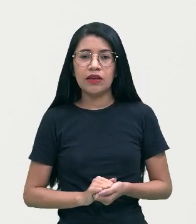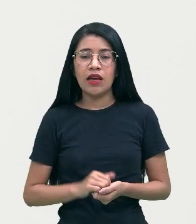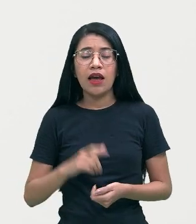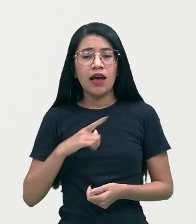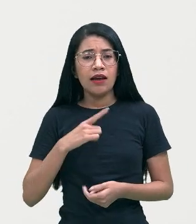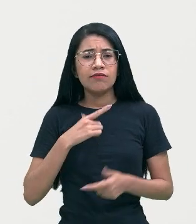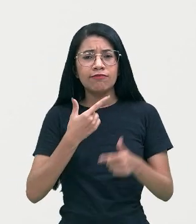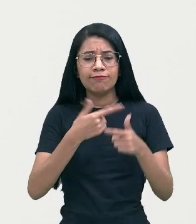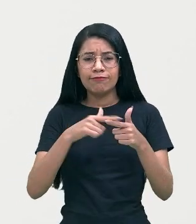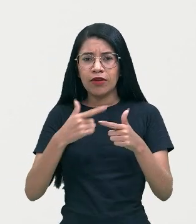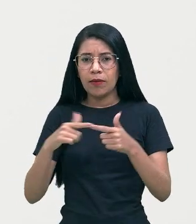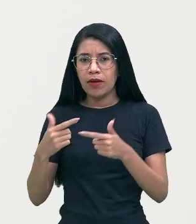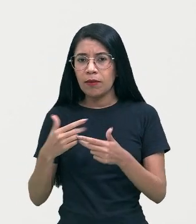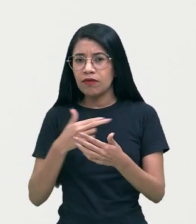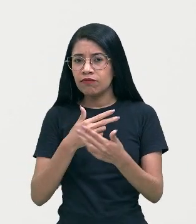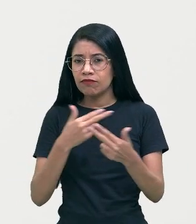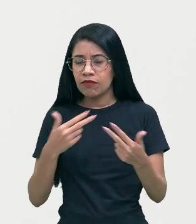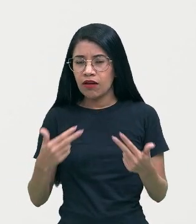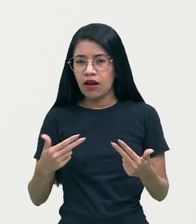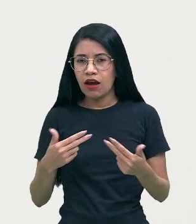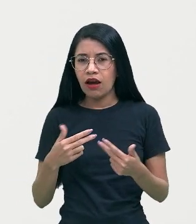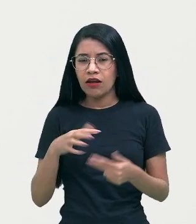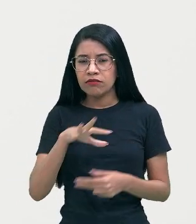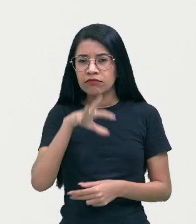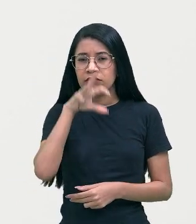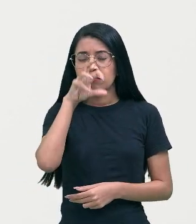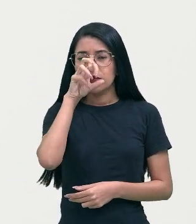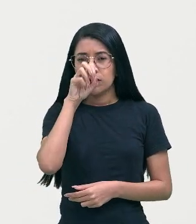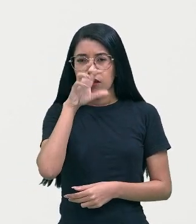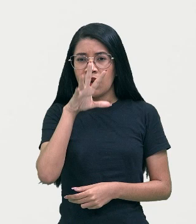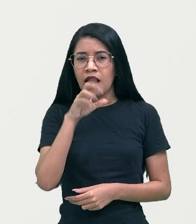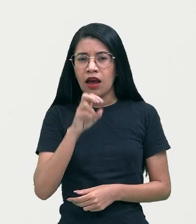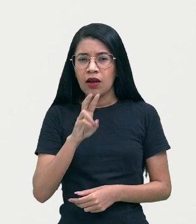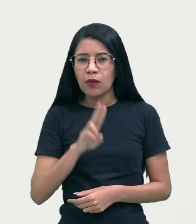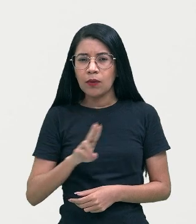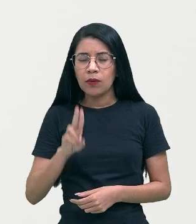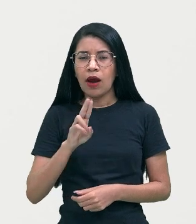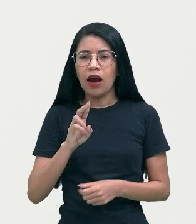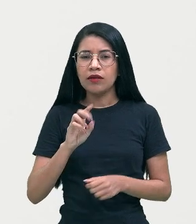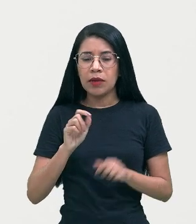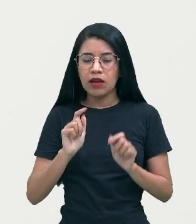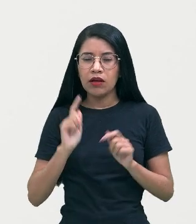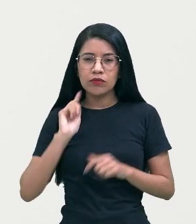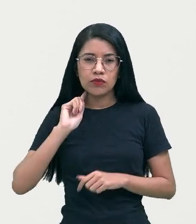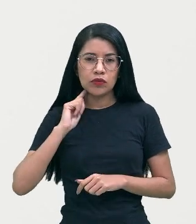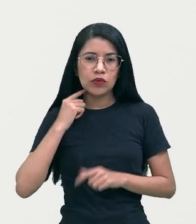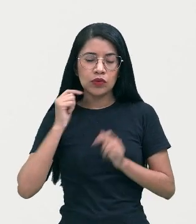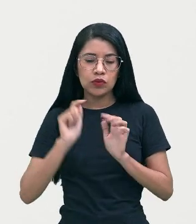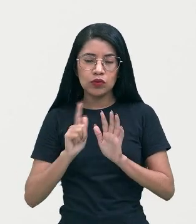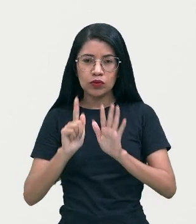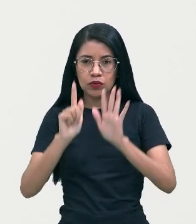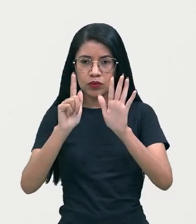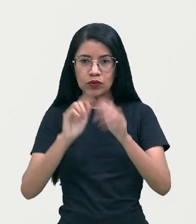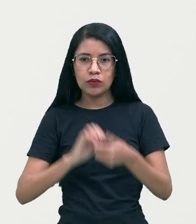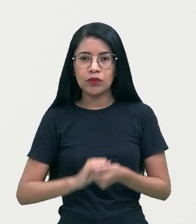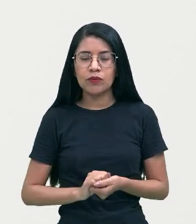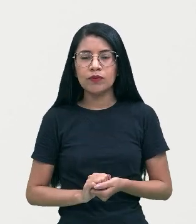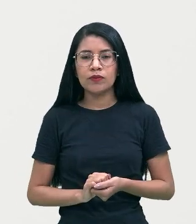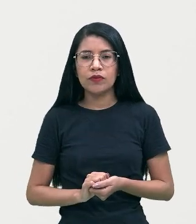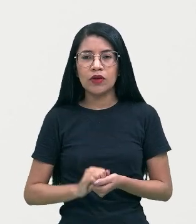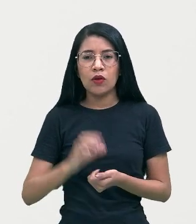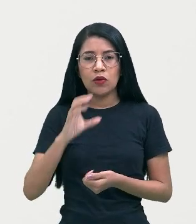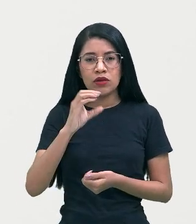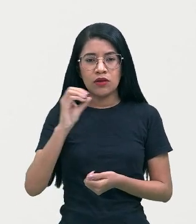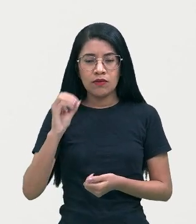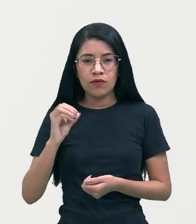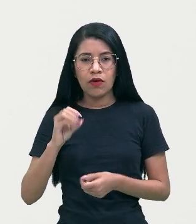problemas, né? Problemas respiratórios causados pela emissão de poluentes atmosféricos, como monóxido de carbono,